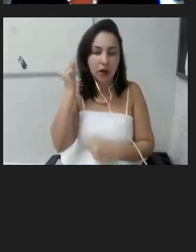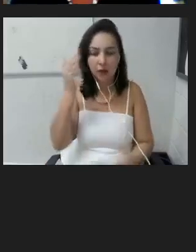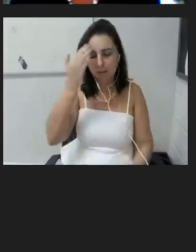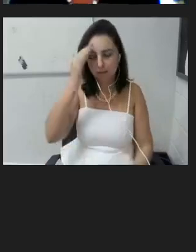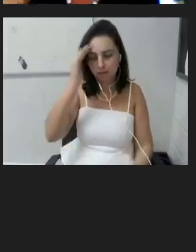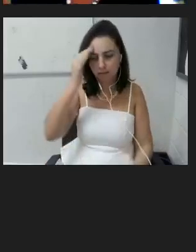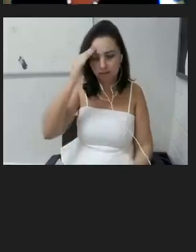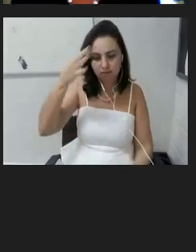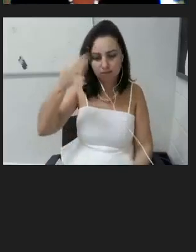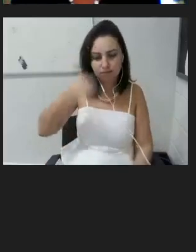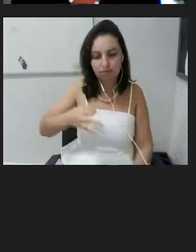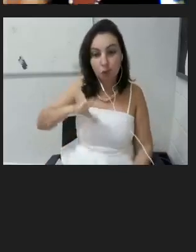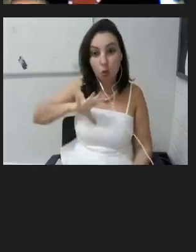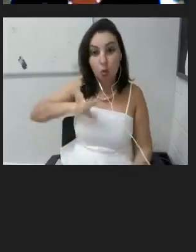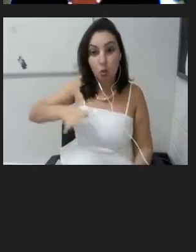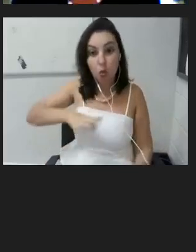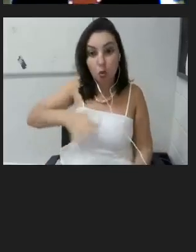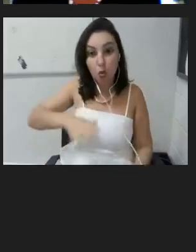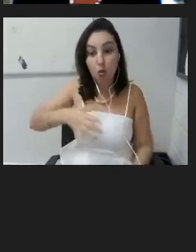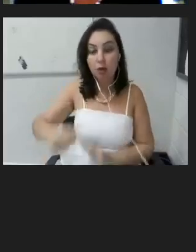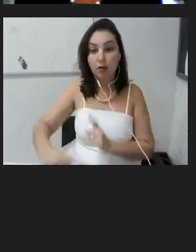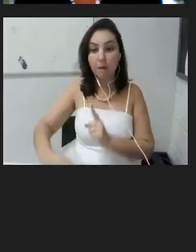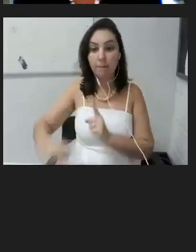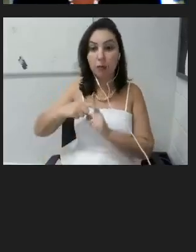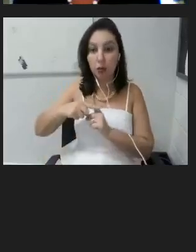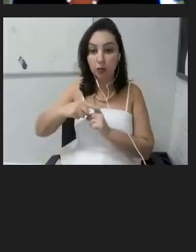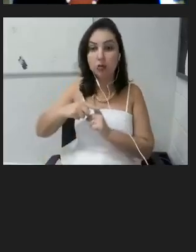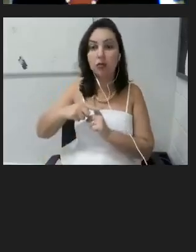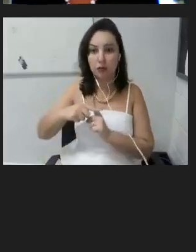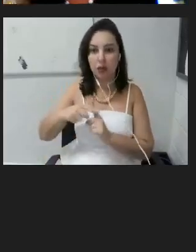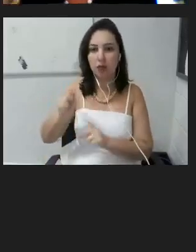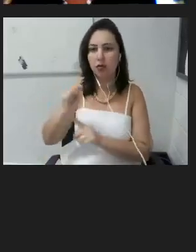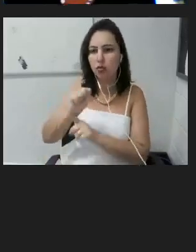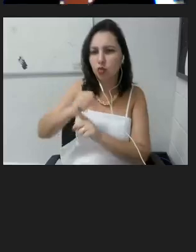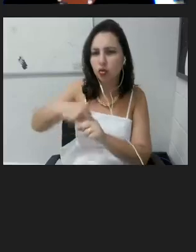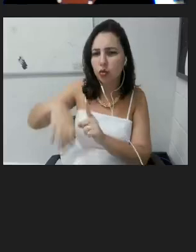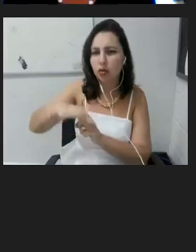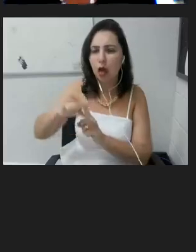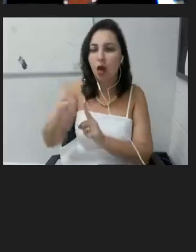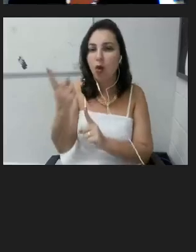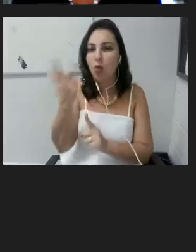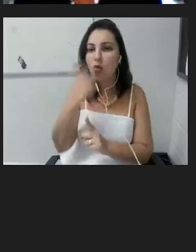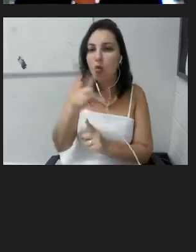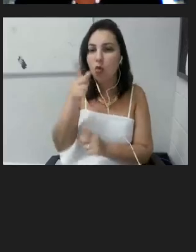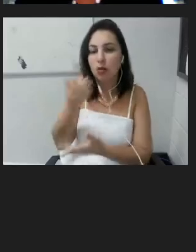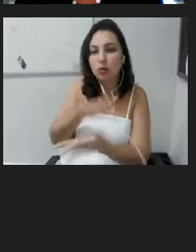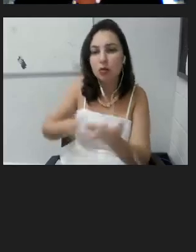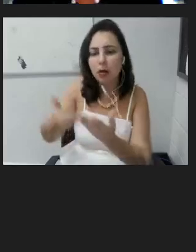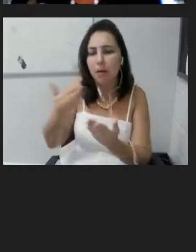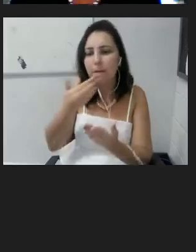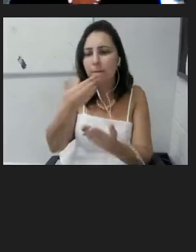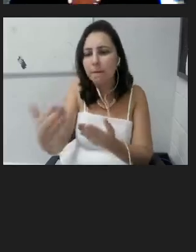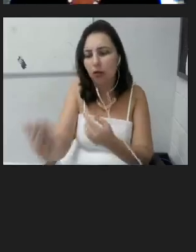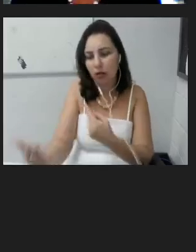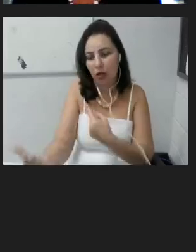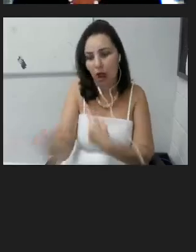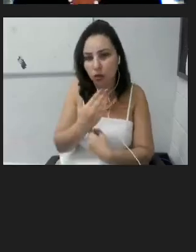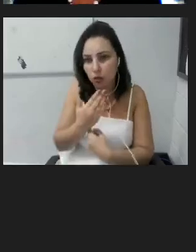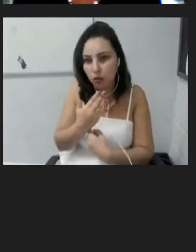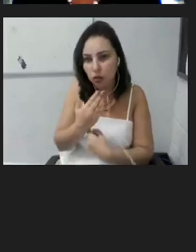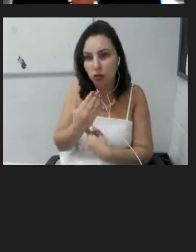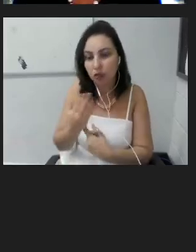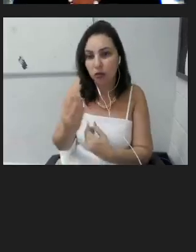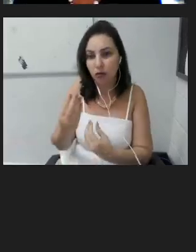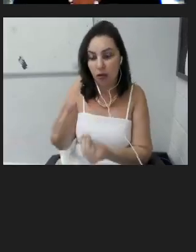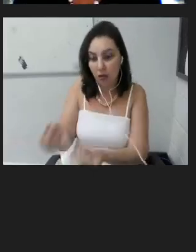a coragem, a positividade, o social, conseguir pedir ajuda, dar e receber